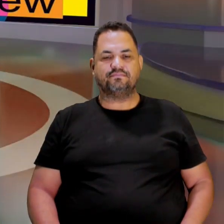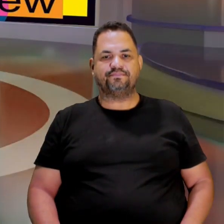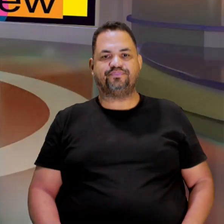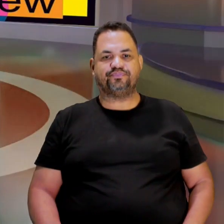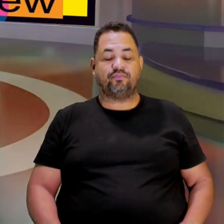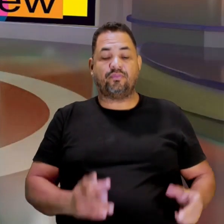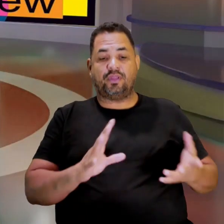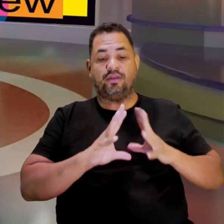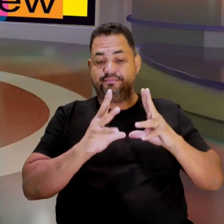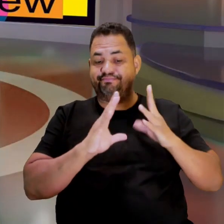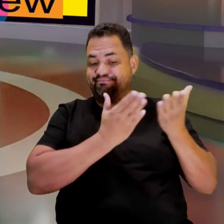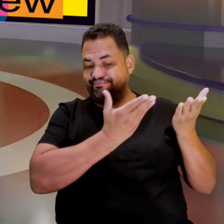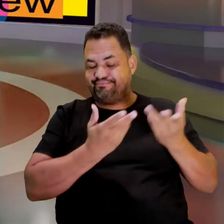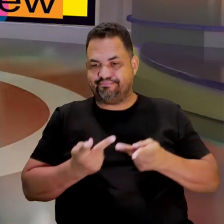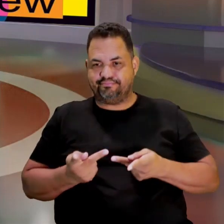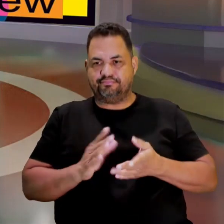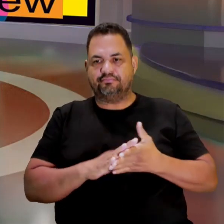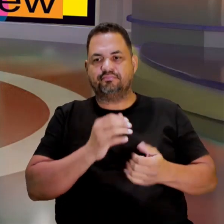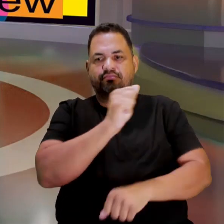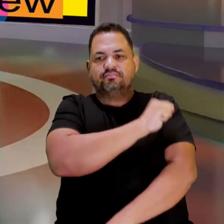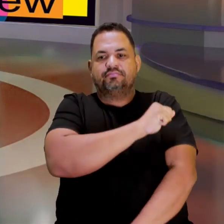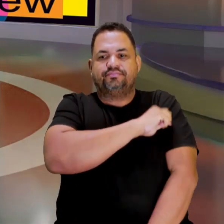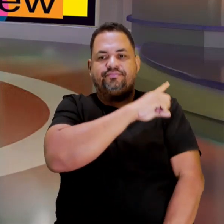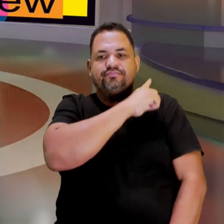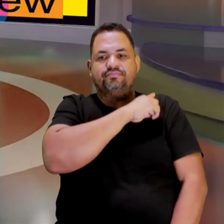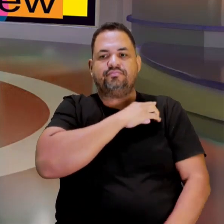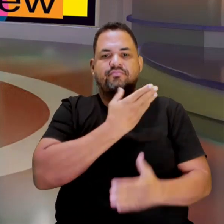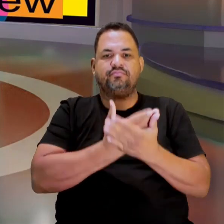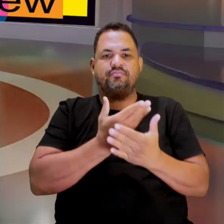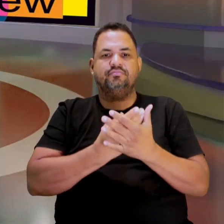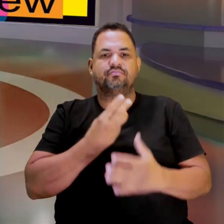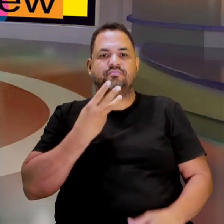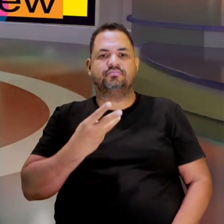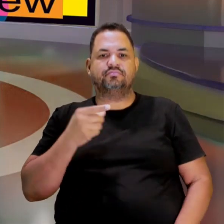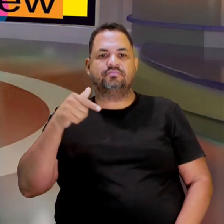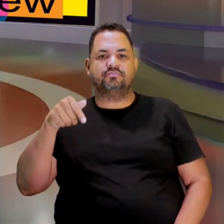welcome! Sejam todos muito bem-vindos, alunos do primeiro ano. Estamos na nossa aula